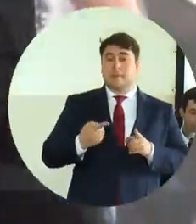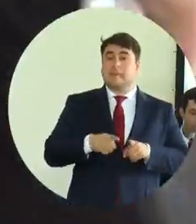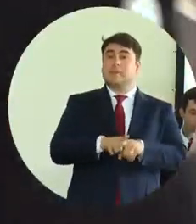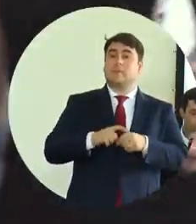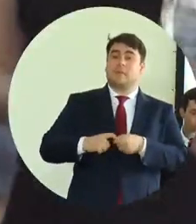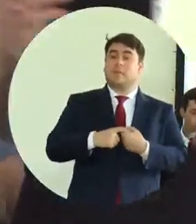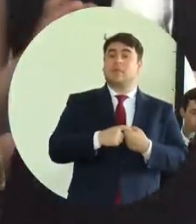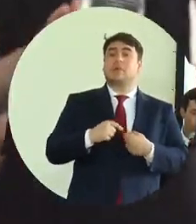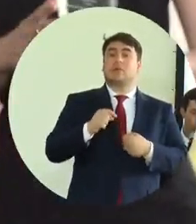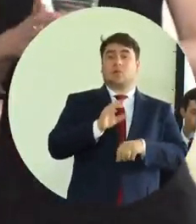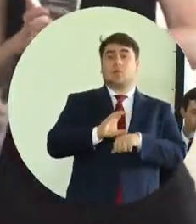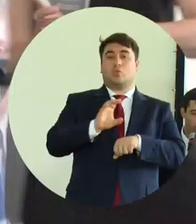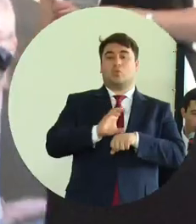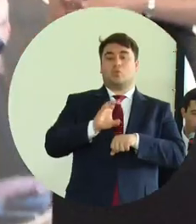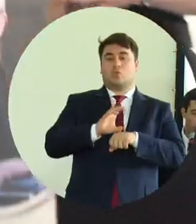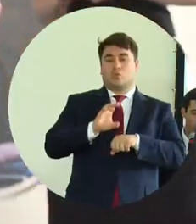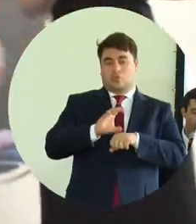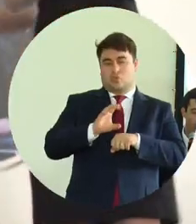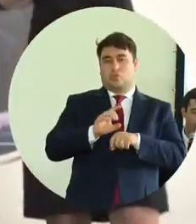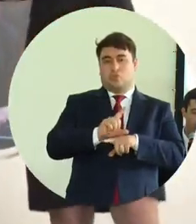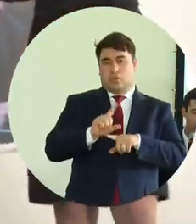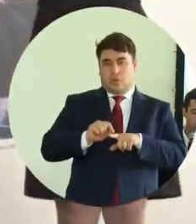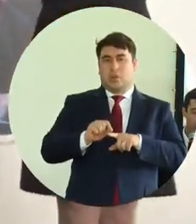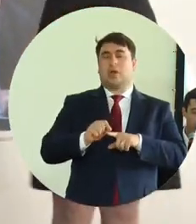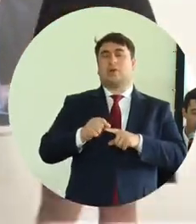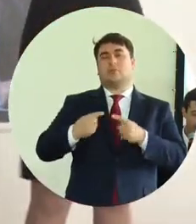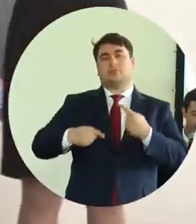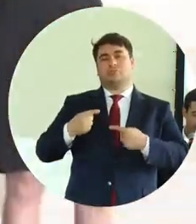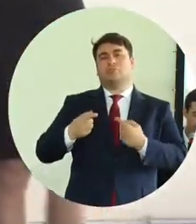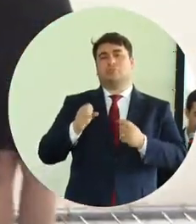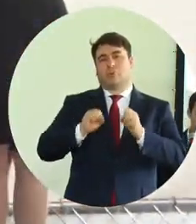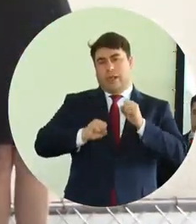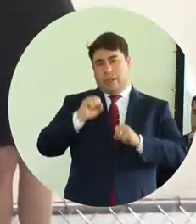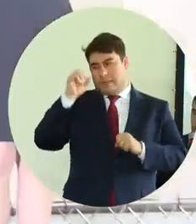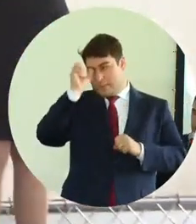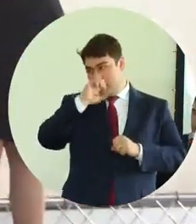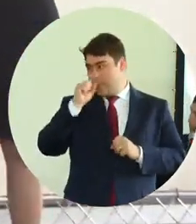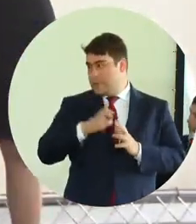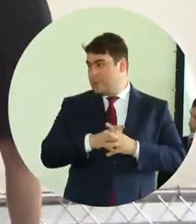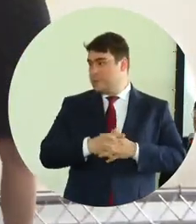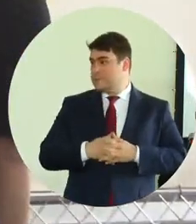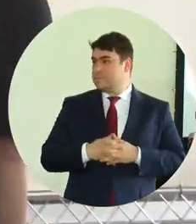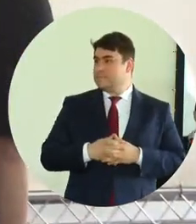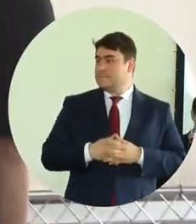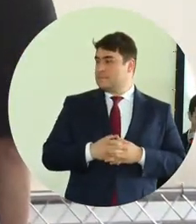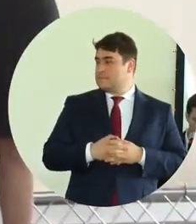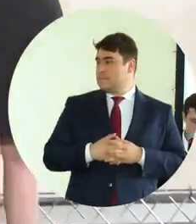parceria com os cursos do Senac do projeto Competição Empreenda.